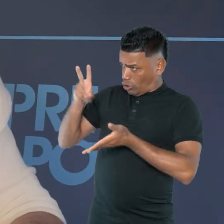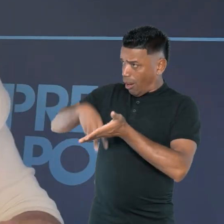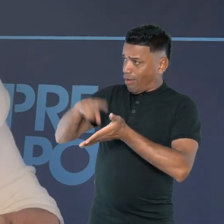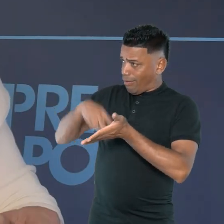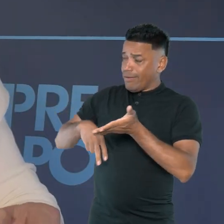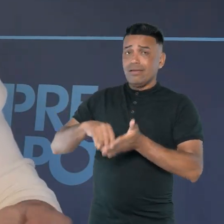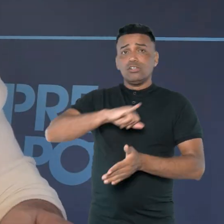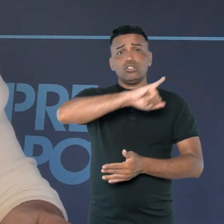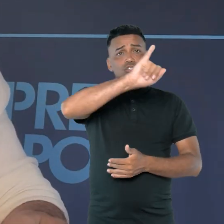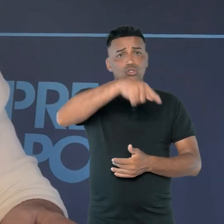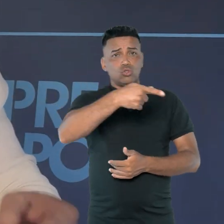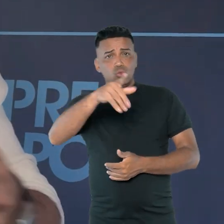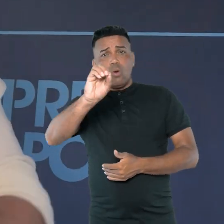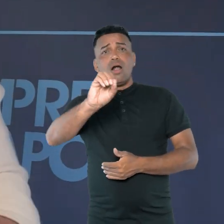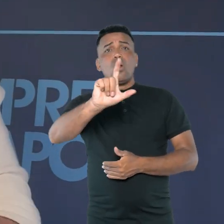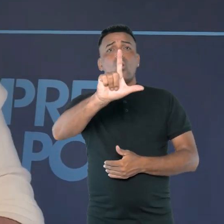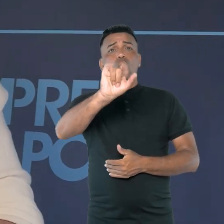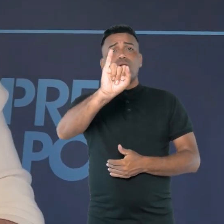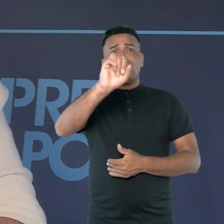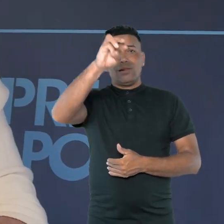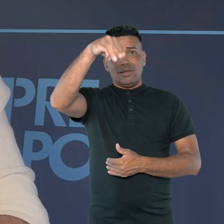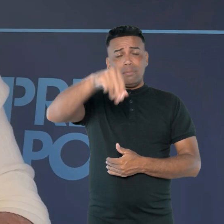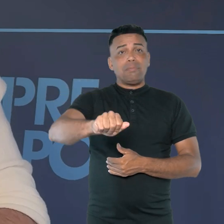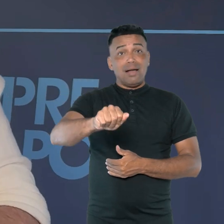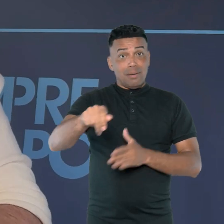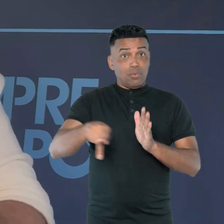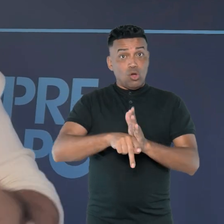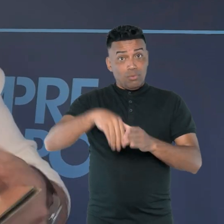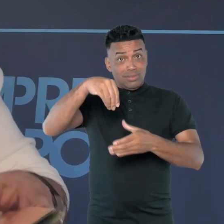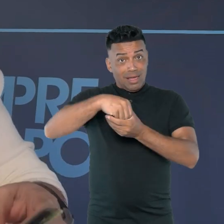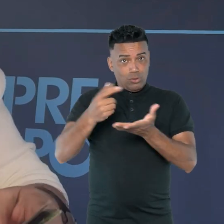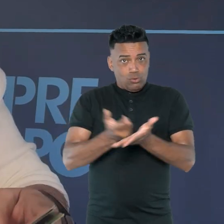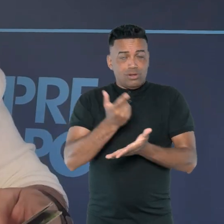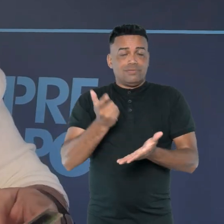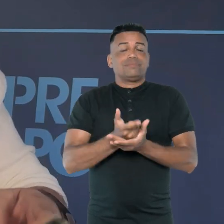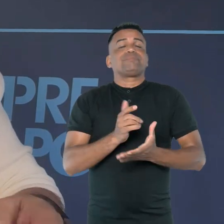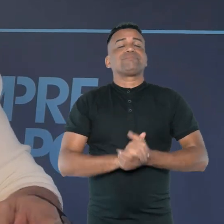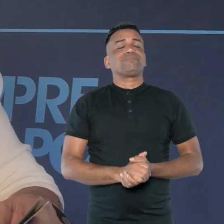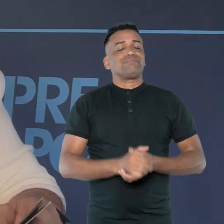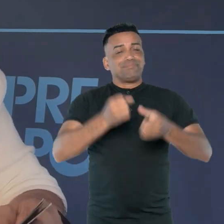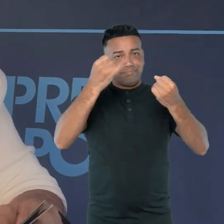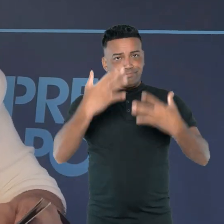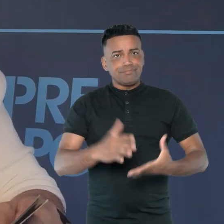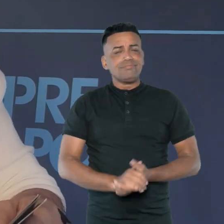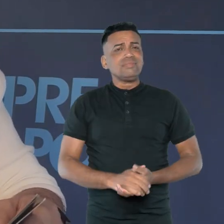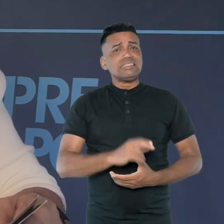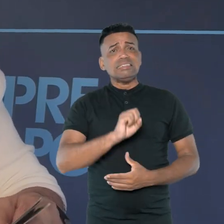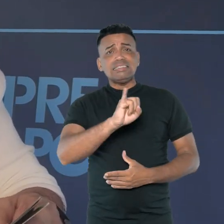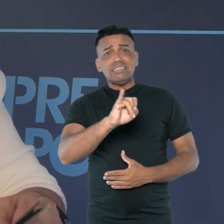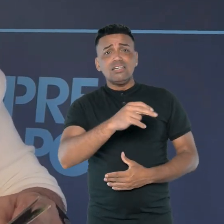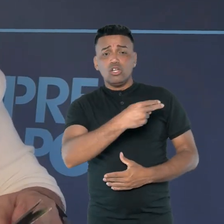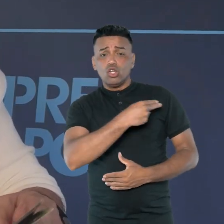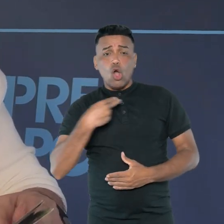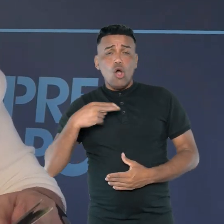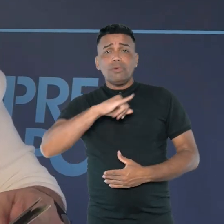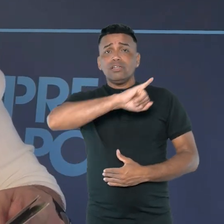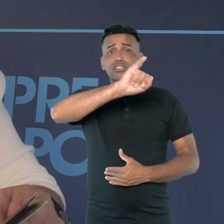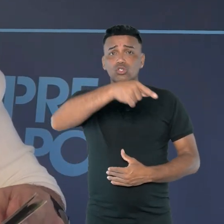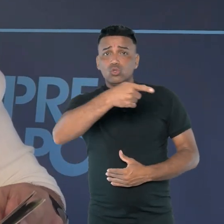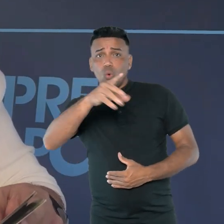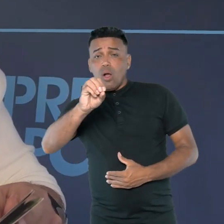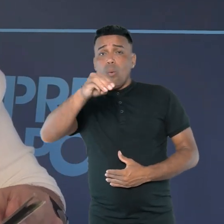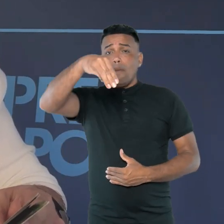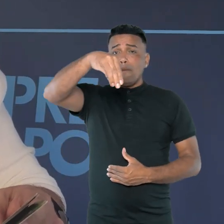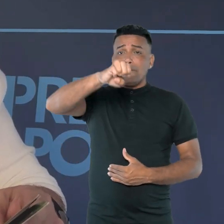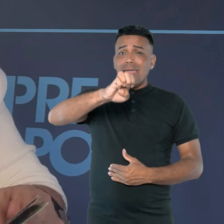vendo a gente, João Lima, está na página 6 de Ciranda das Frutas. Diz assim: se eu me chamasse João, eu seria